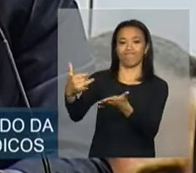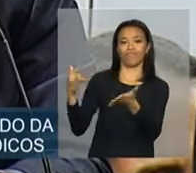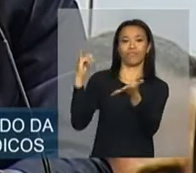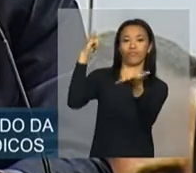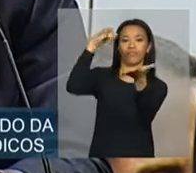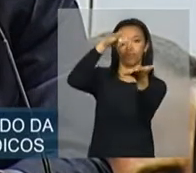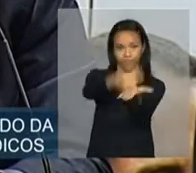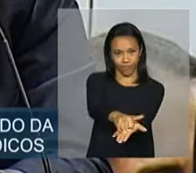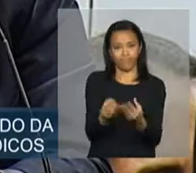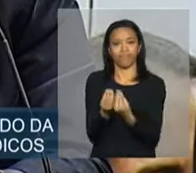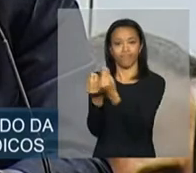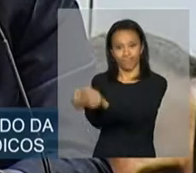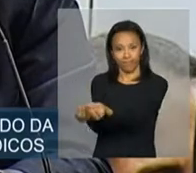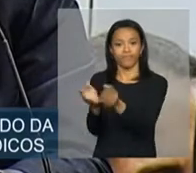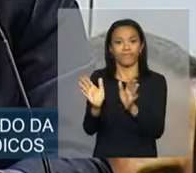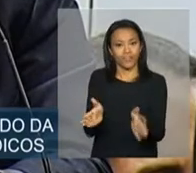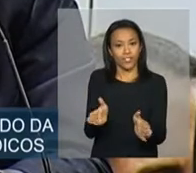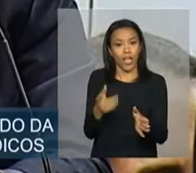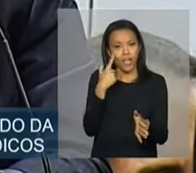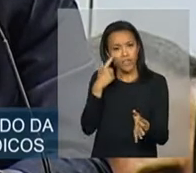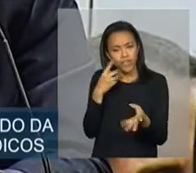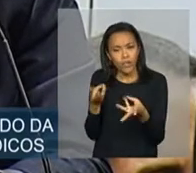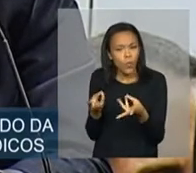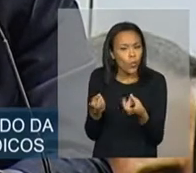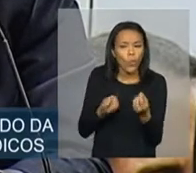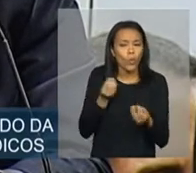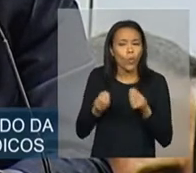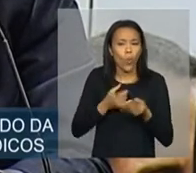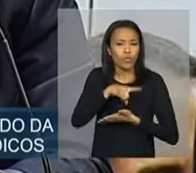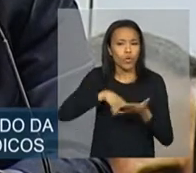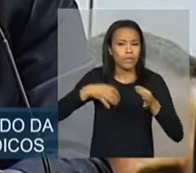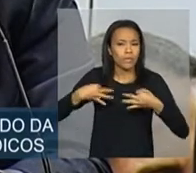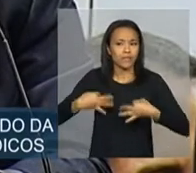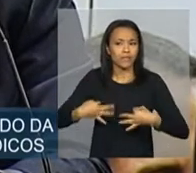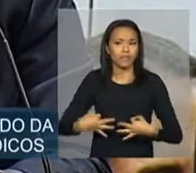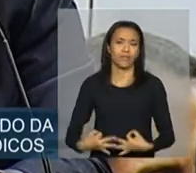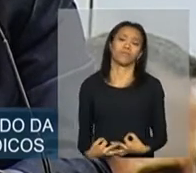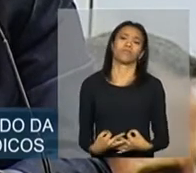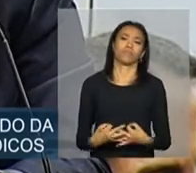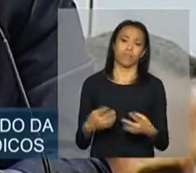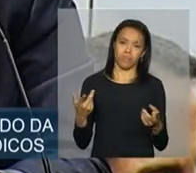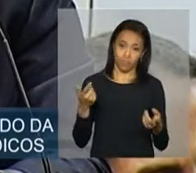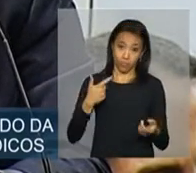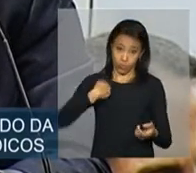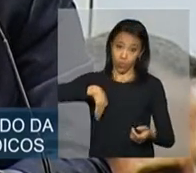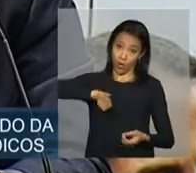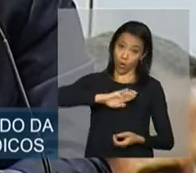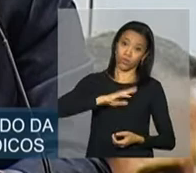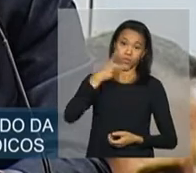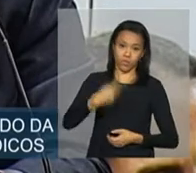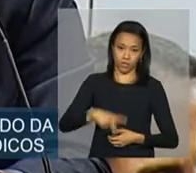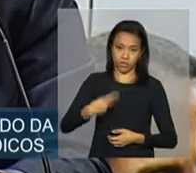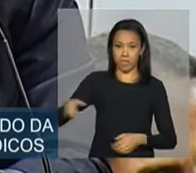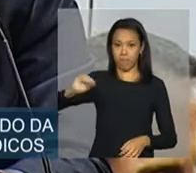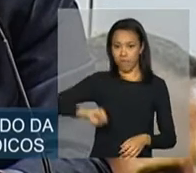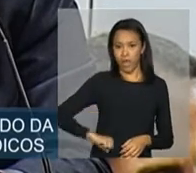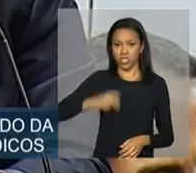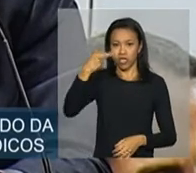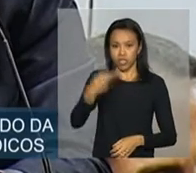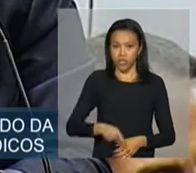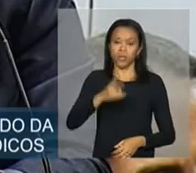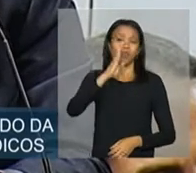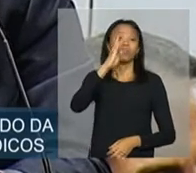EA observação de toda a documentação EA validação e o nosso pelo nosso serviço consular e as nossas embaixadas